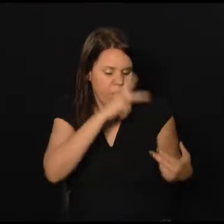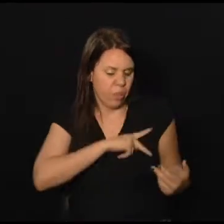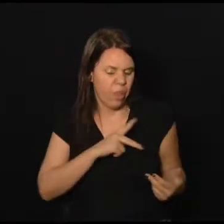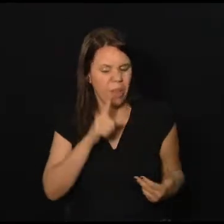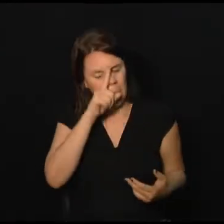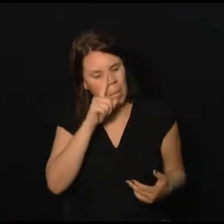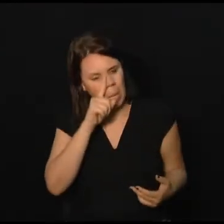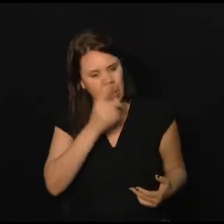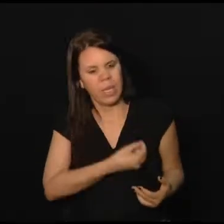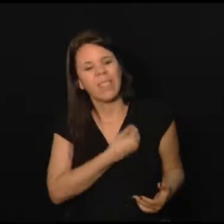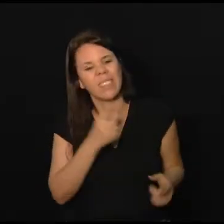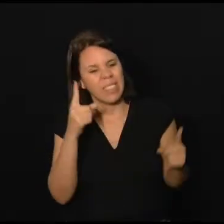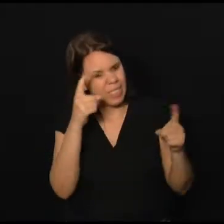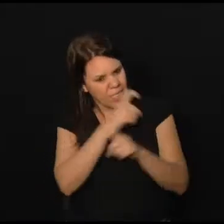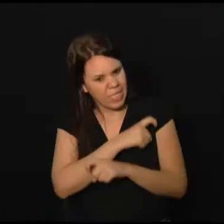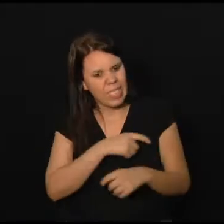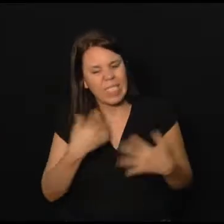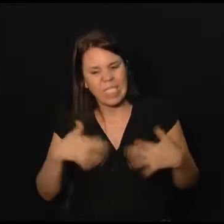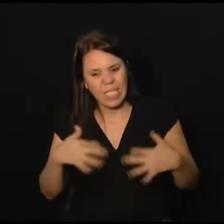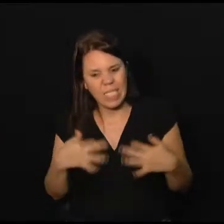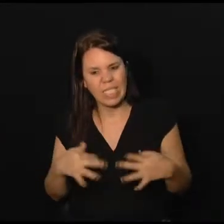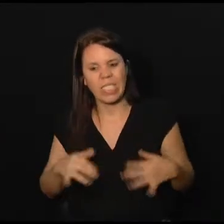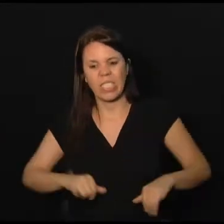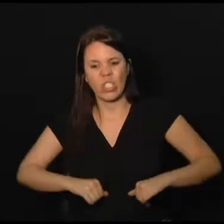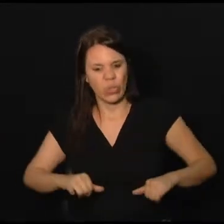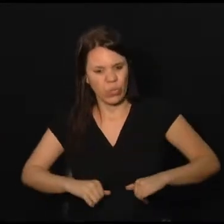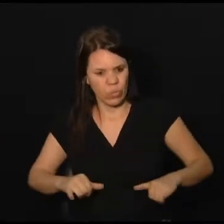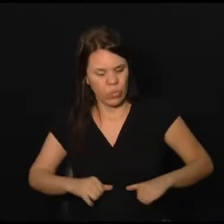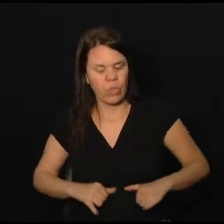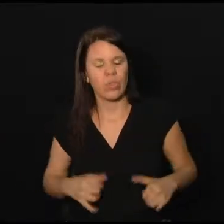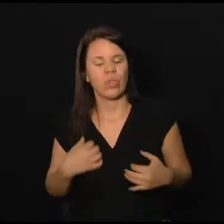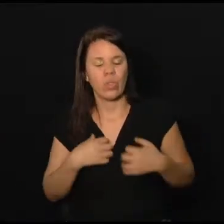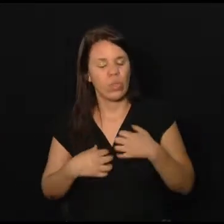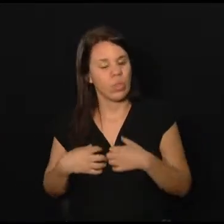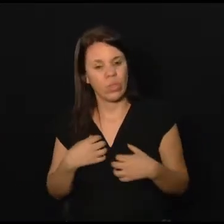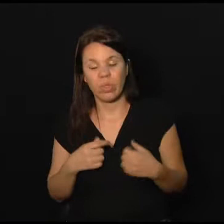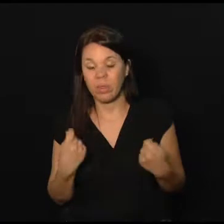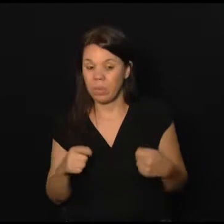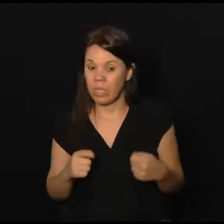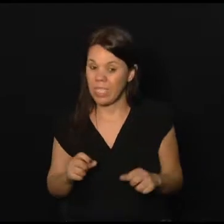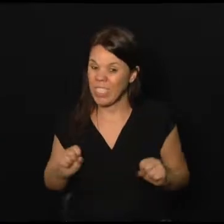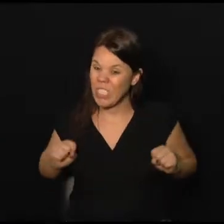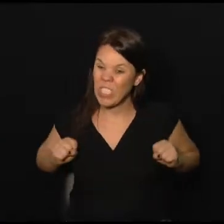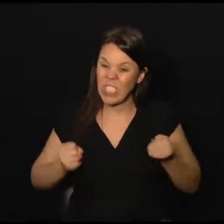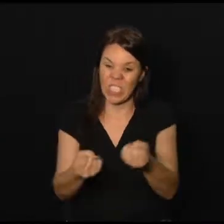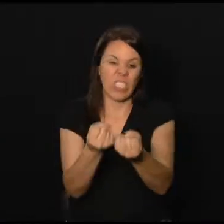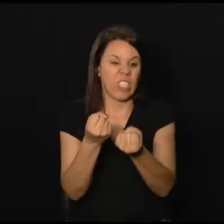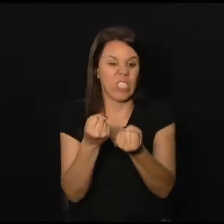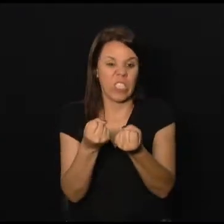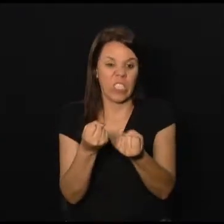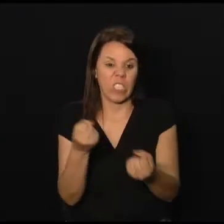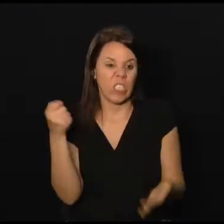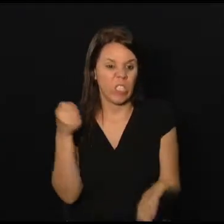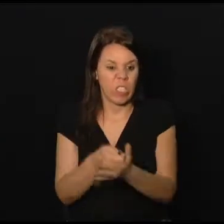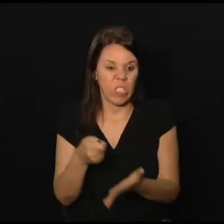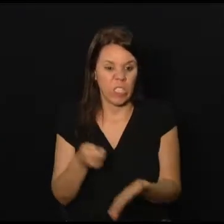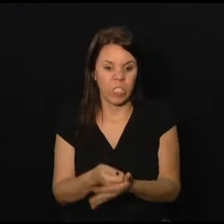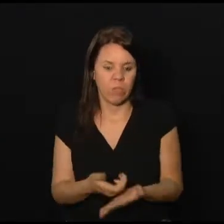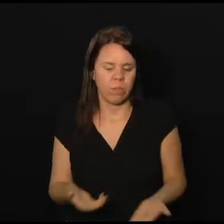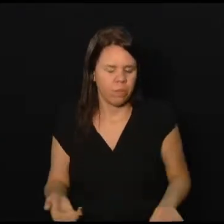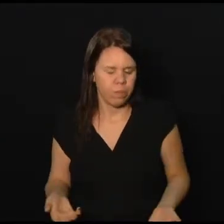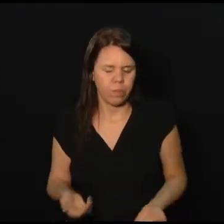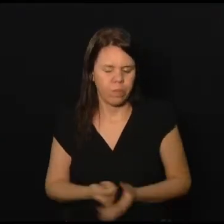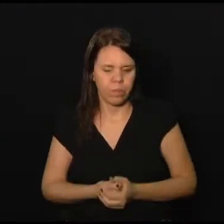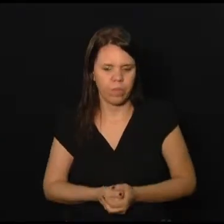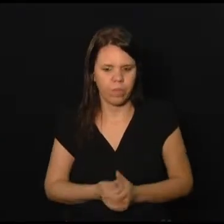né? É difícil, é doído, mas toda situação dramática precisa de soluções dramáticas, né? Então,